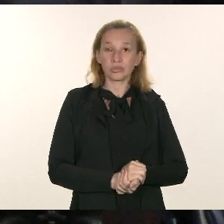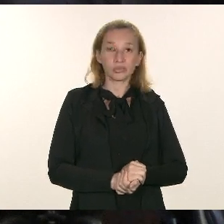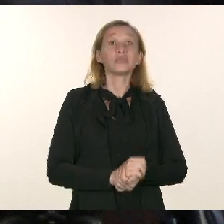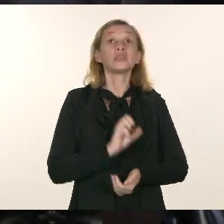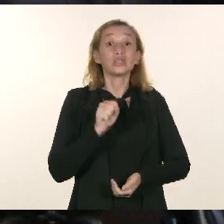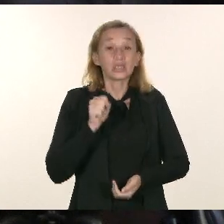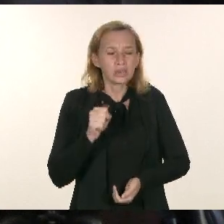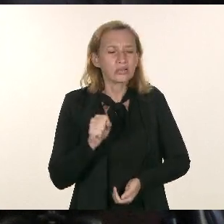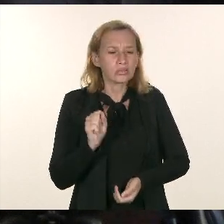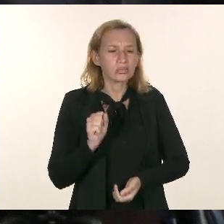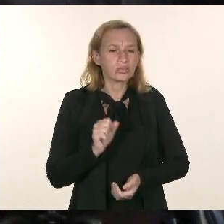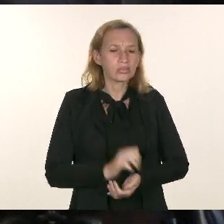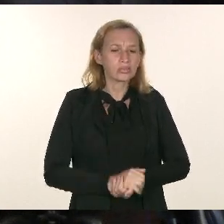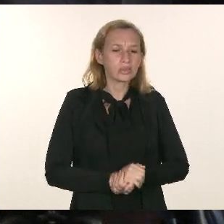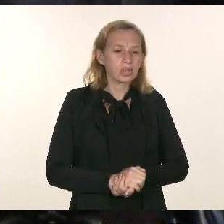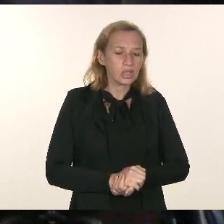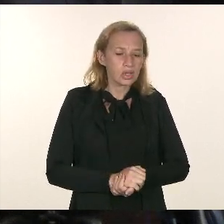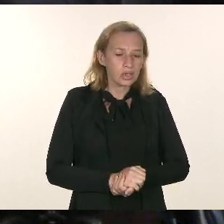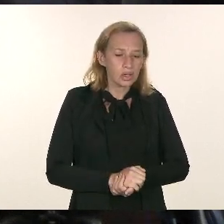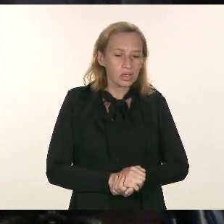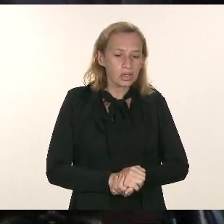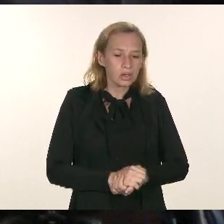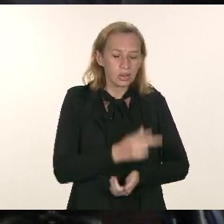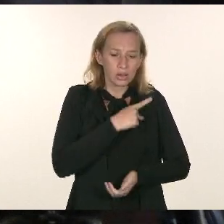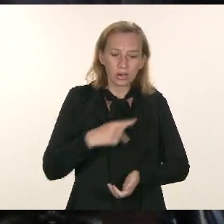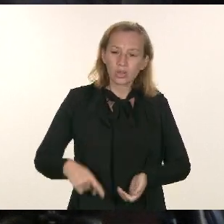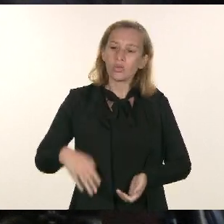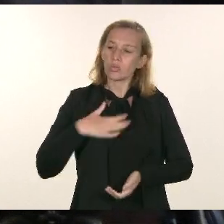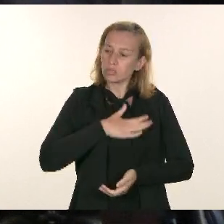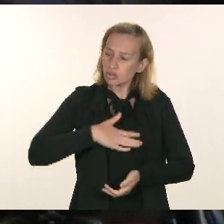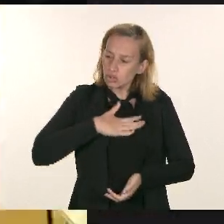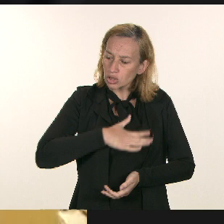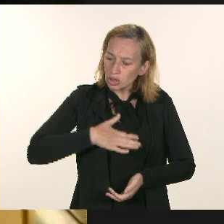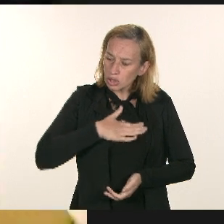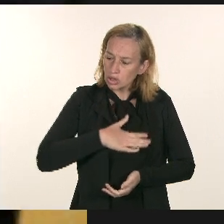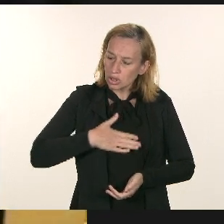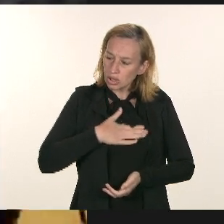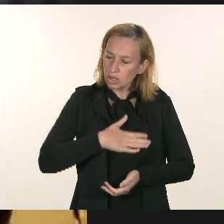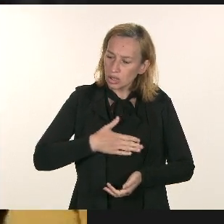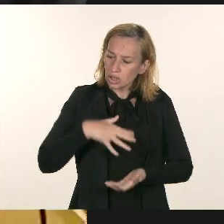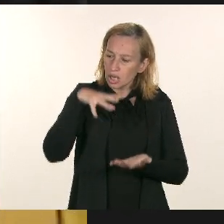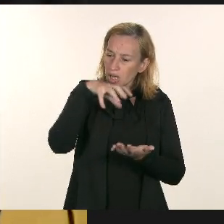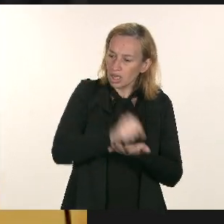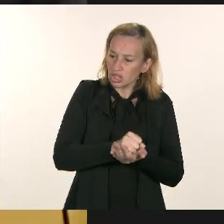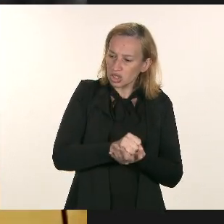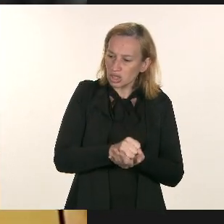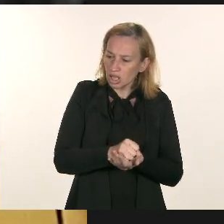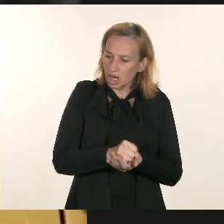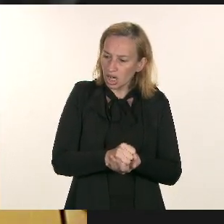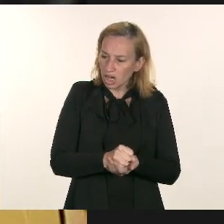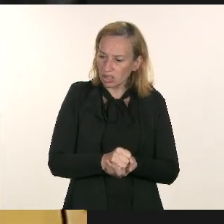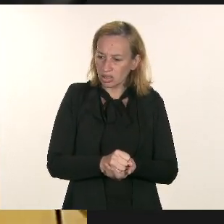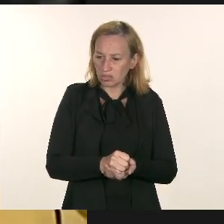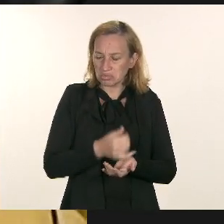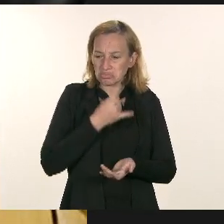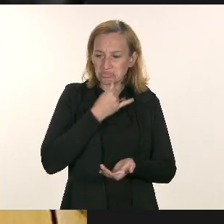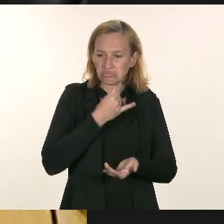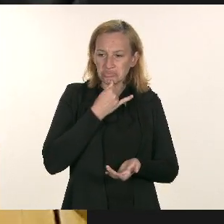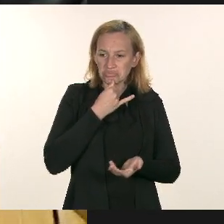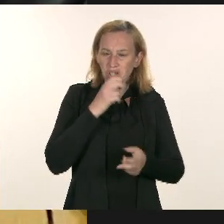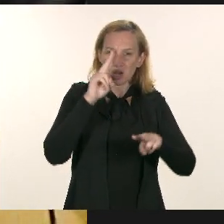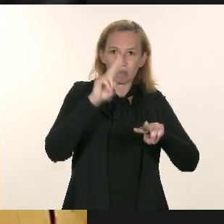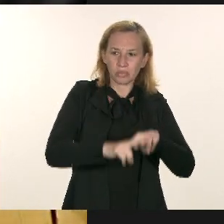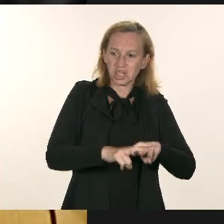Sim, Alexandre. Sim. Presidente, eu gostaria de registrar minha indignação com a prisão